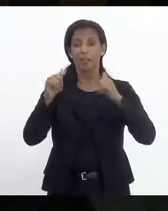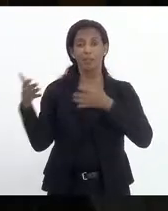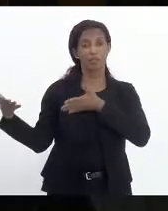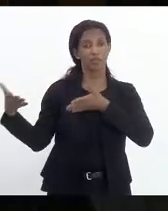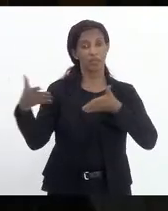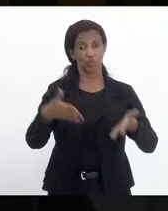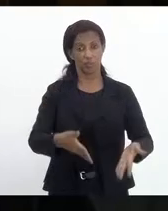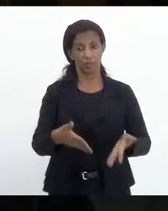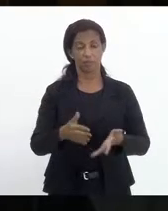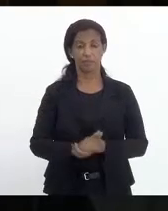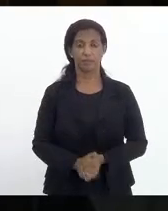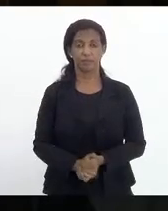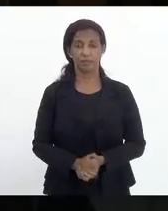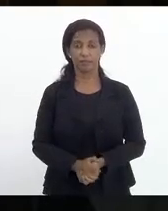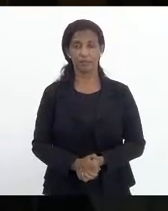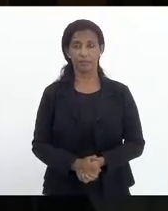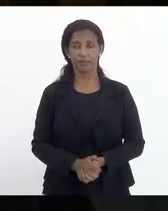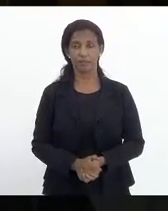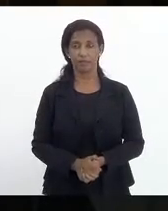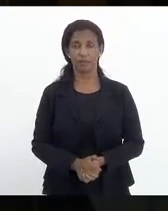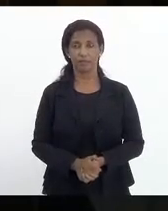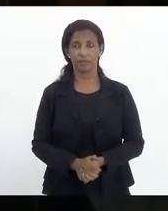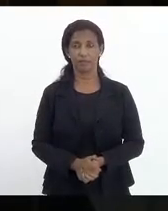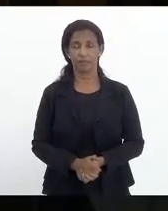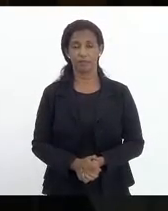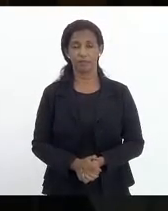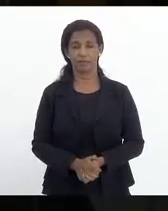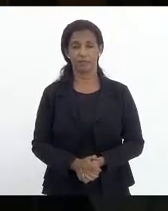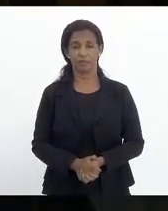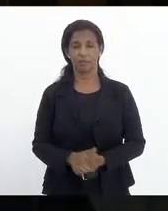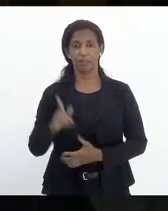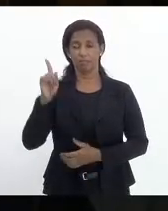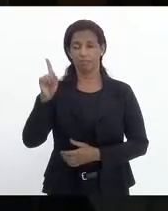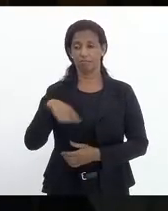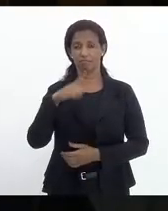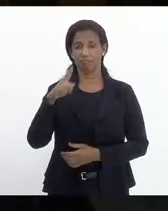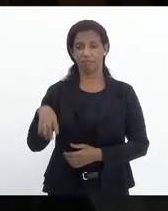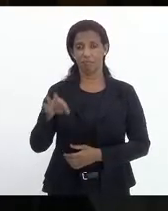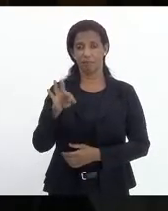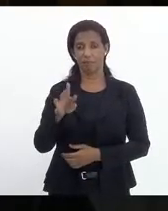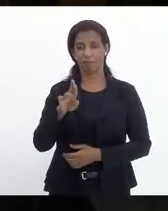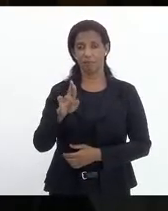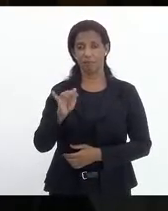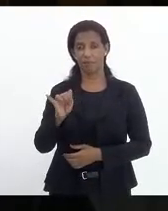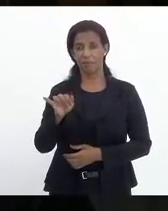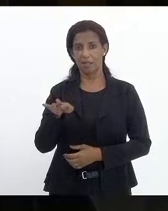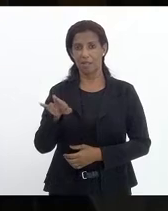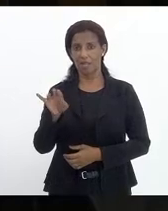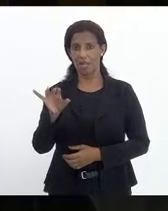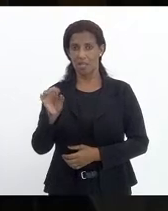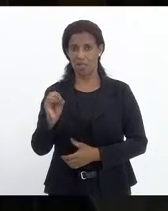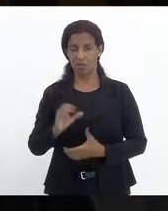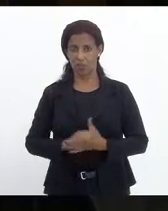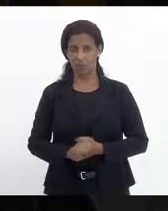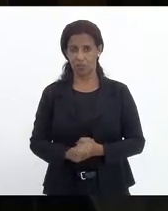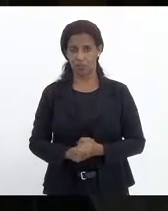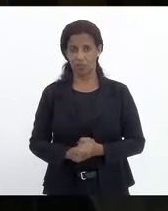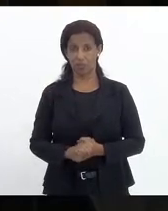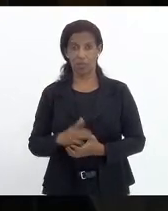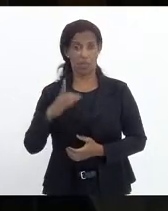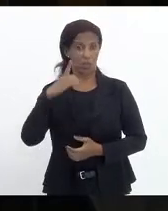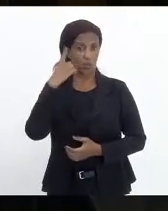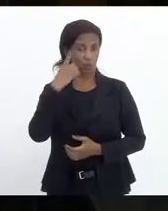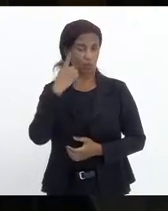chega a se extinguindo o treino simplesmente Oi e o deputado